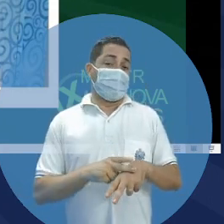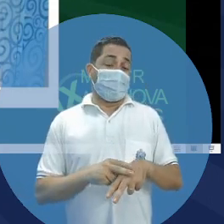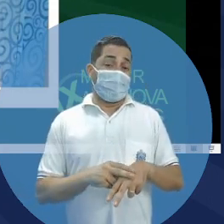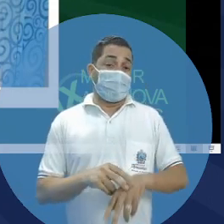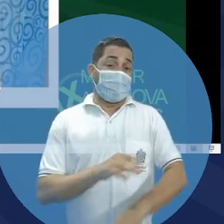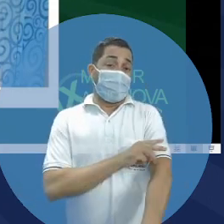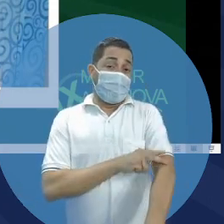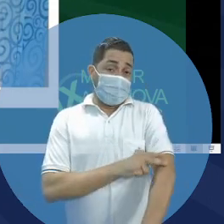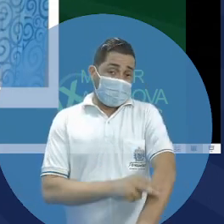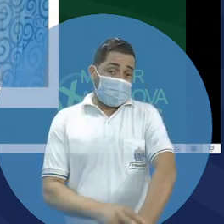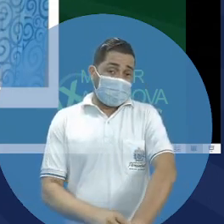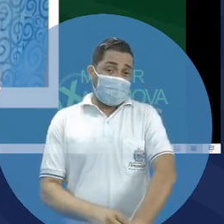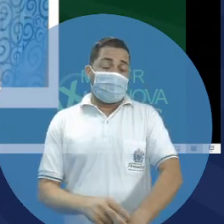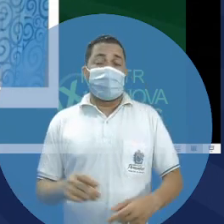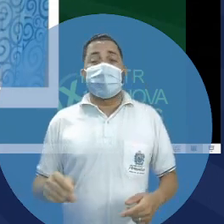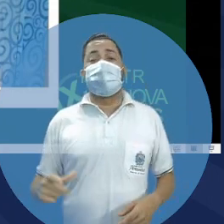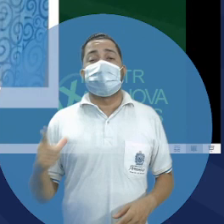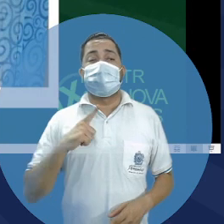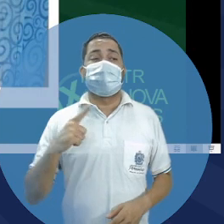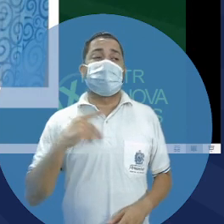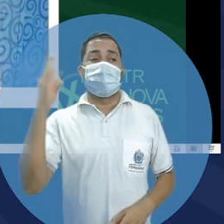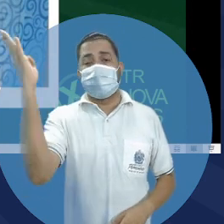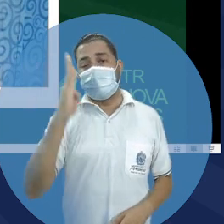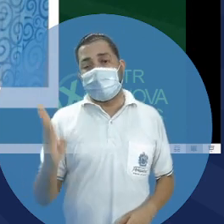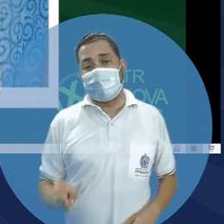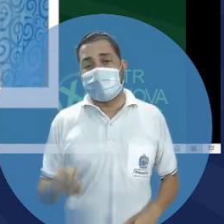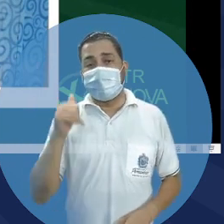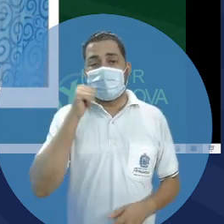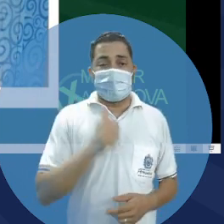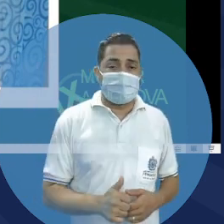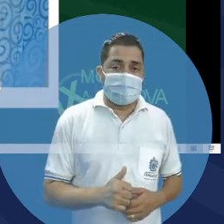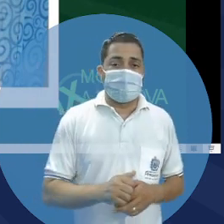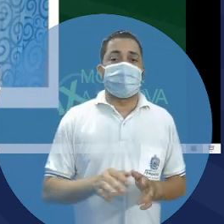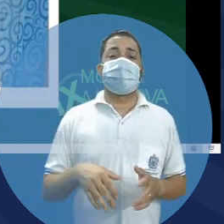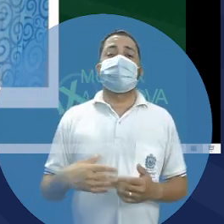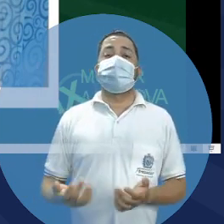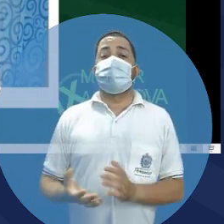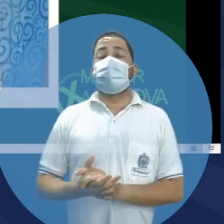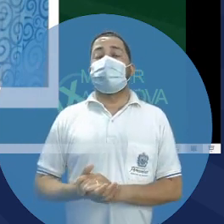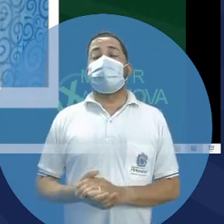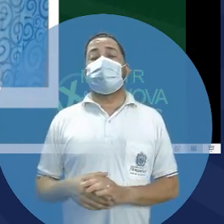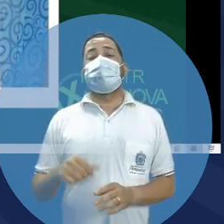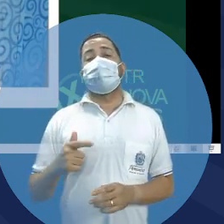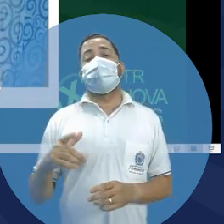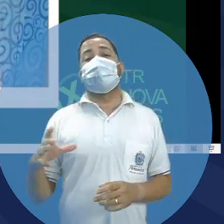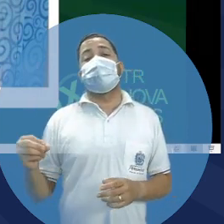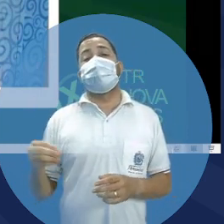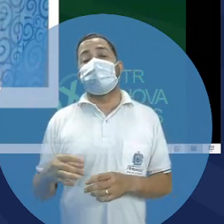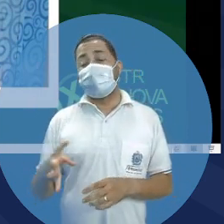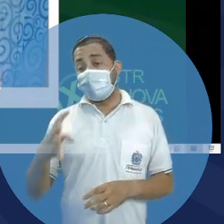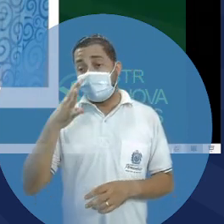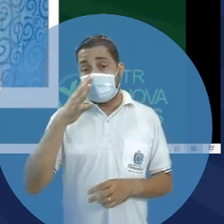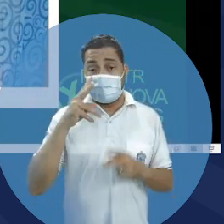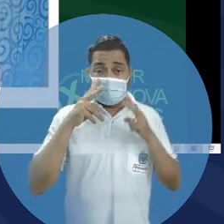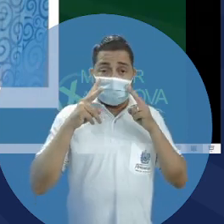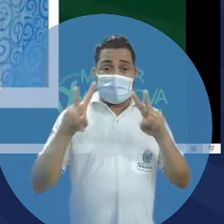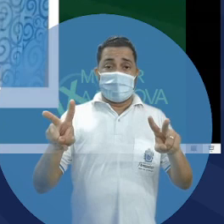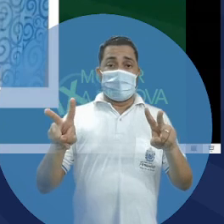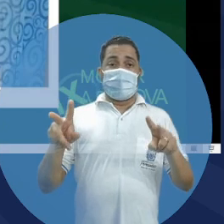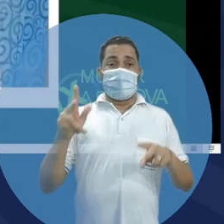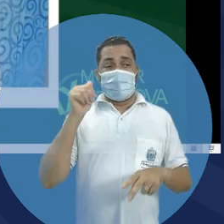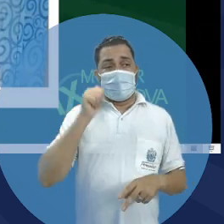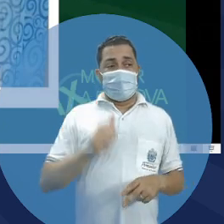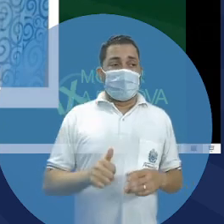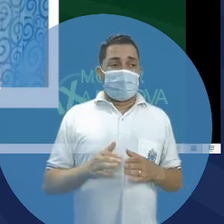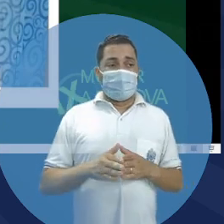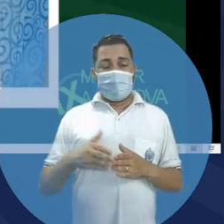o Brasil como mulheres. E se vocês prestarem atenção, tem uma mulher do lado das outras